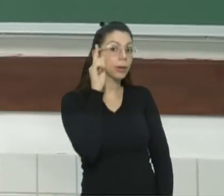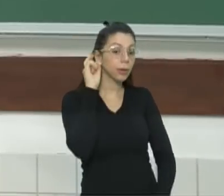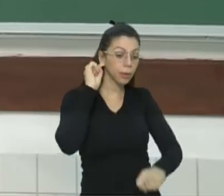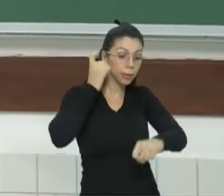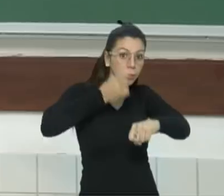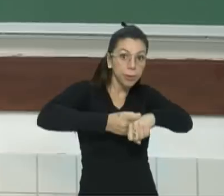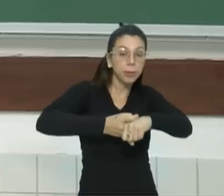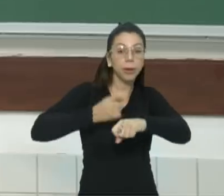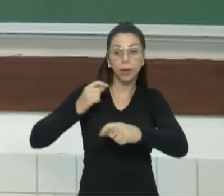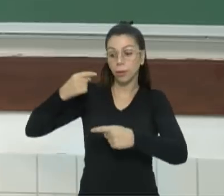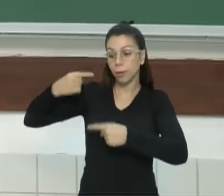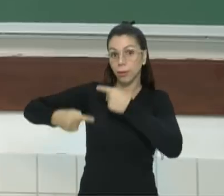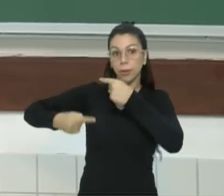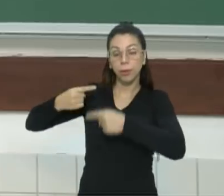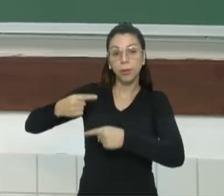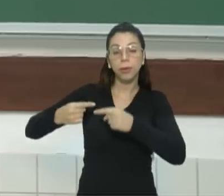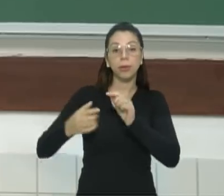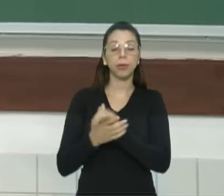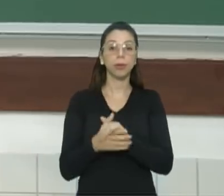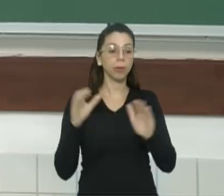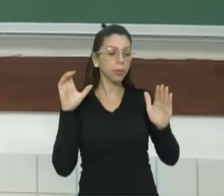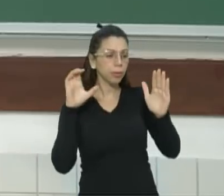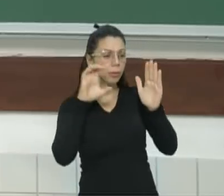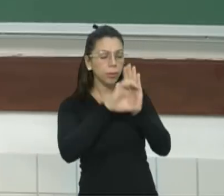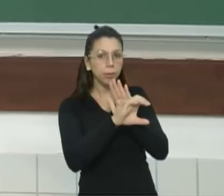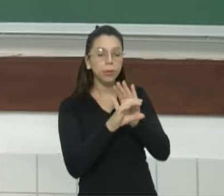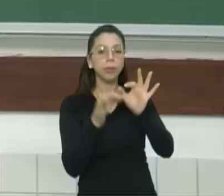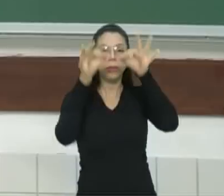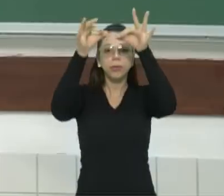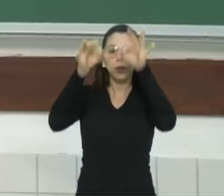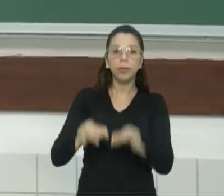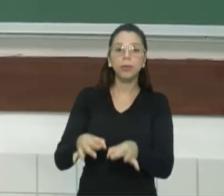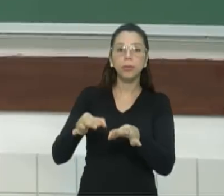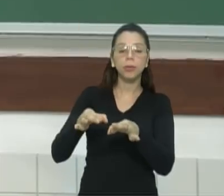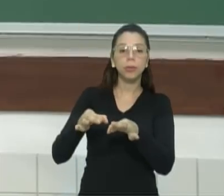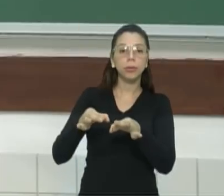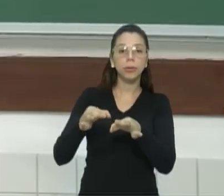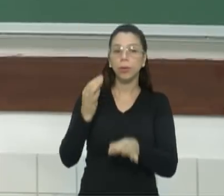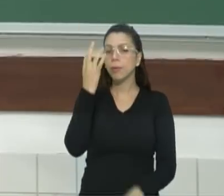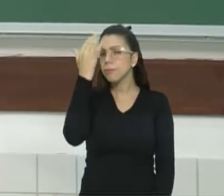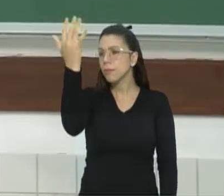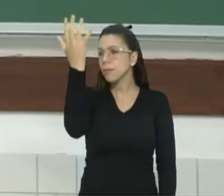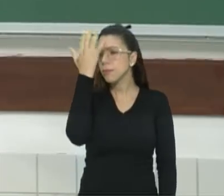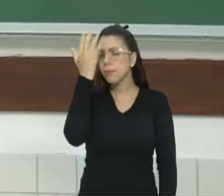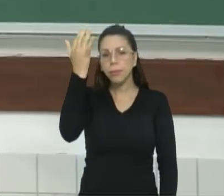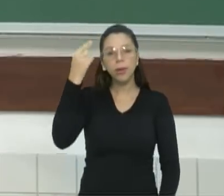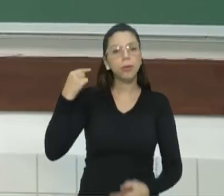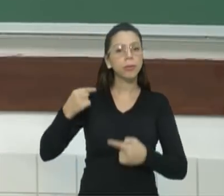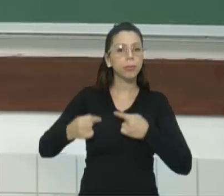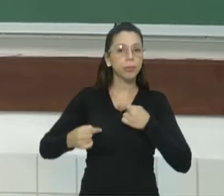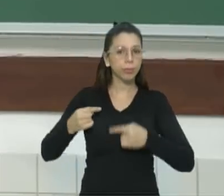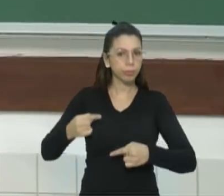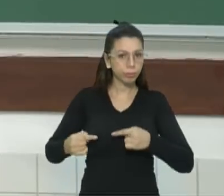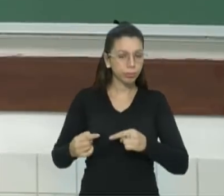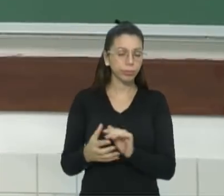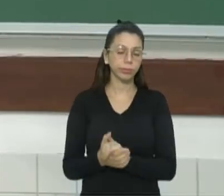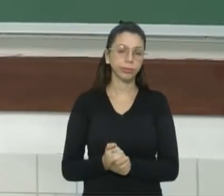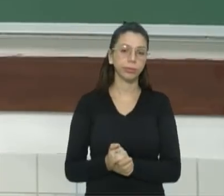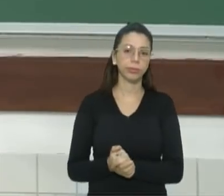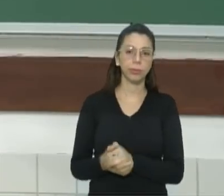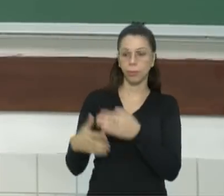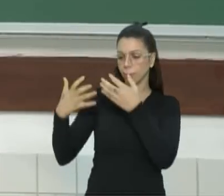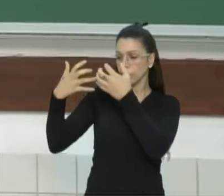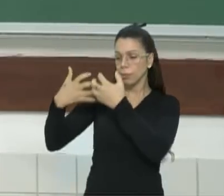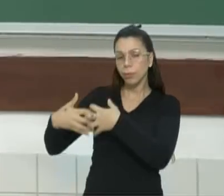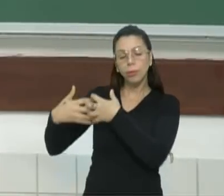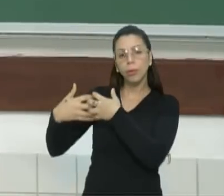pensamento político. Consolidar, ou seja, firmar aquele pensamento, né, e fazer reflexões